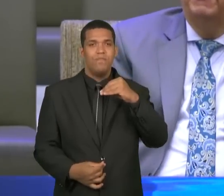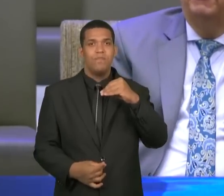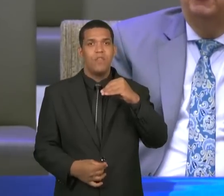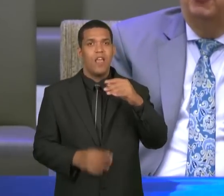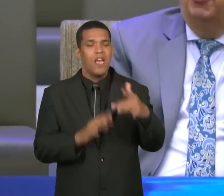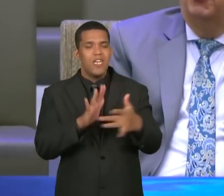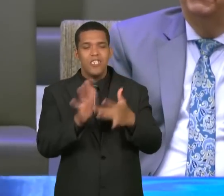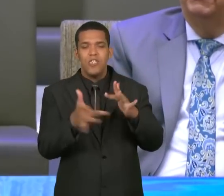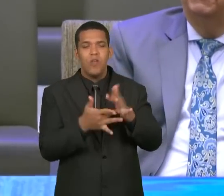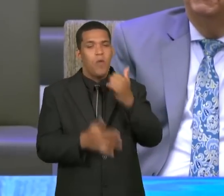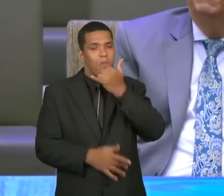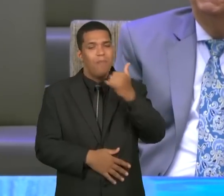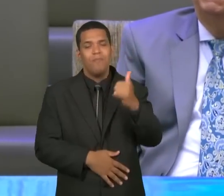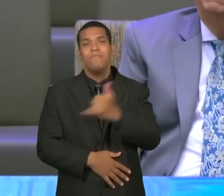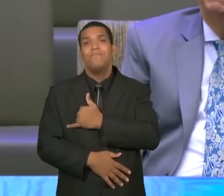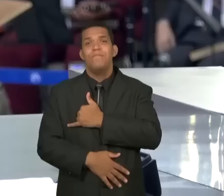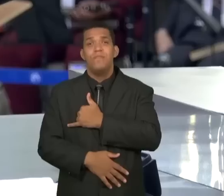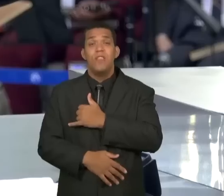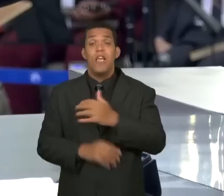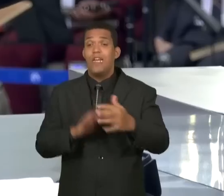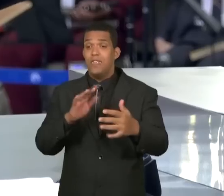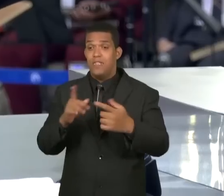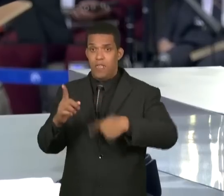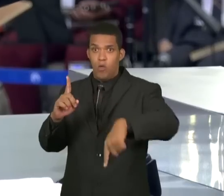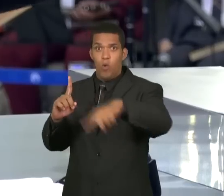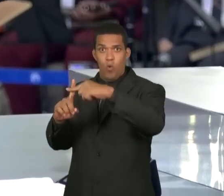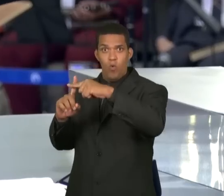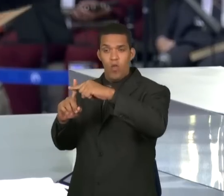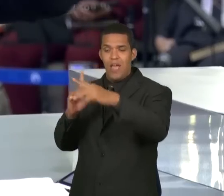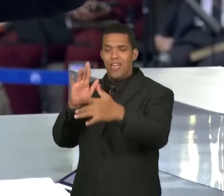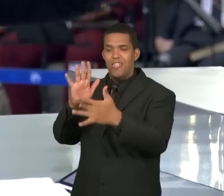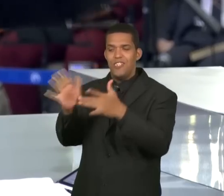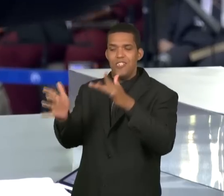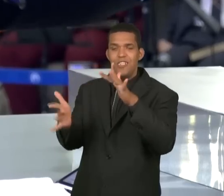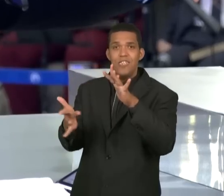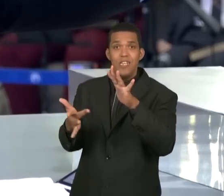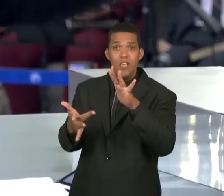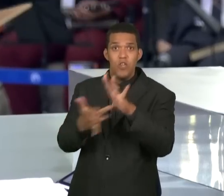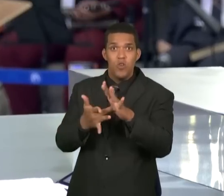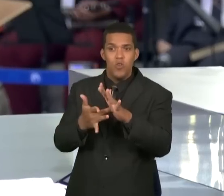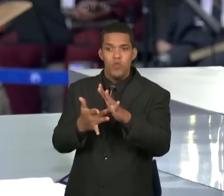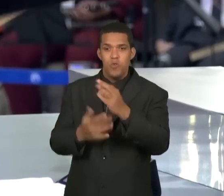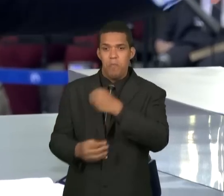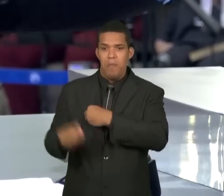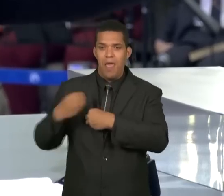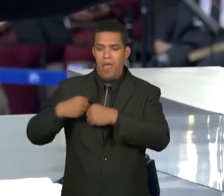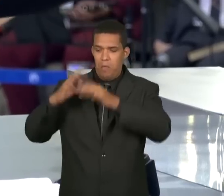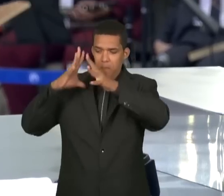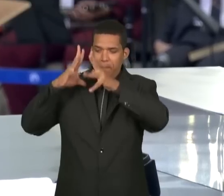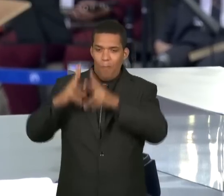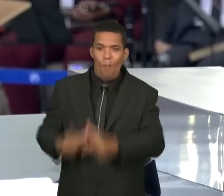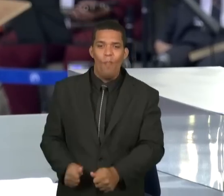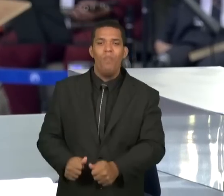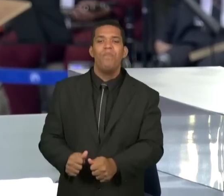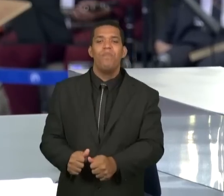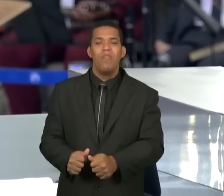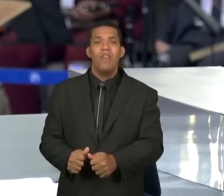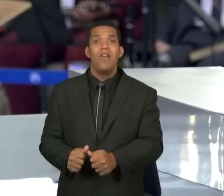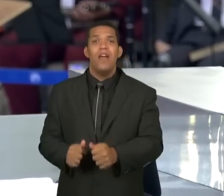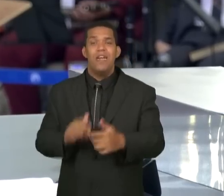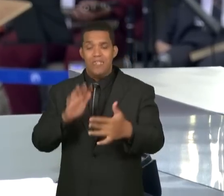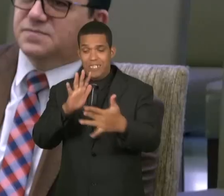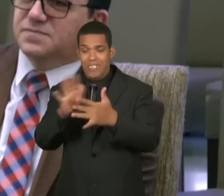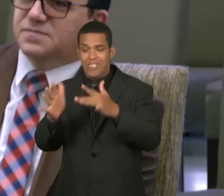na cruz ele já cancelou o teu passado de Pecado na cruz ele já gravou